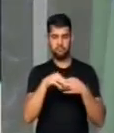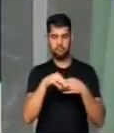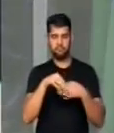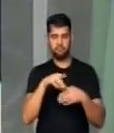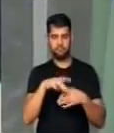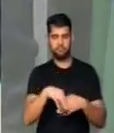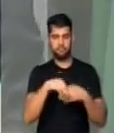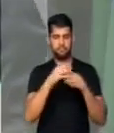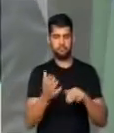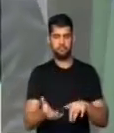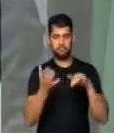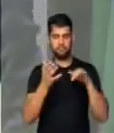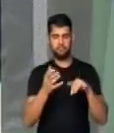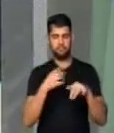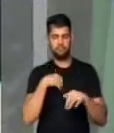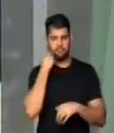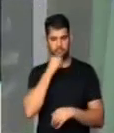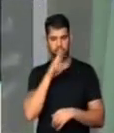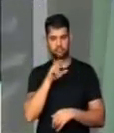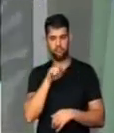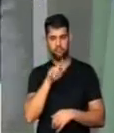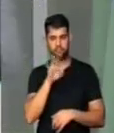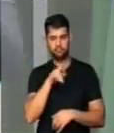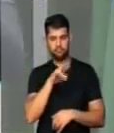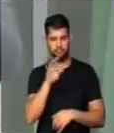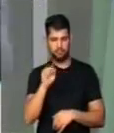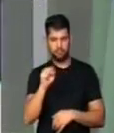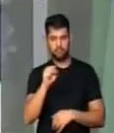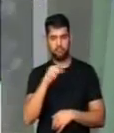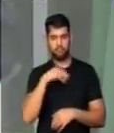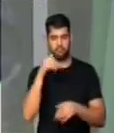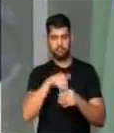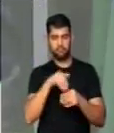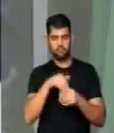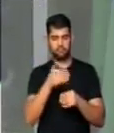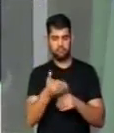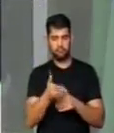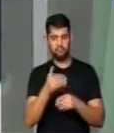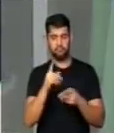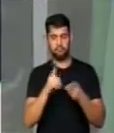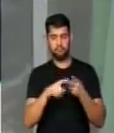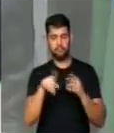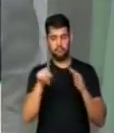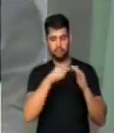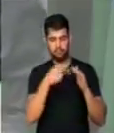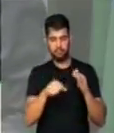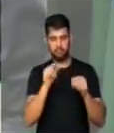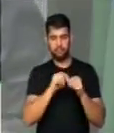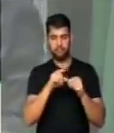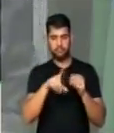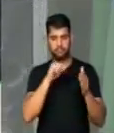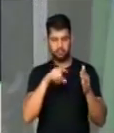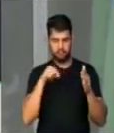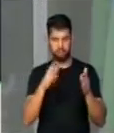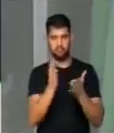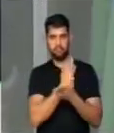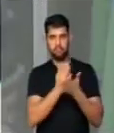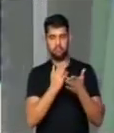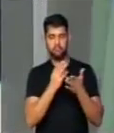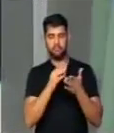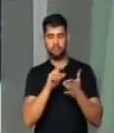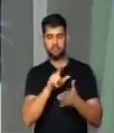nossa líder no Congresso Nacional, a senadora Rose de Freitas, votar aqui os vetos, votar os destaques, votar a